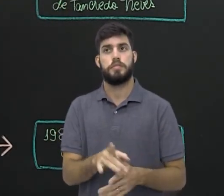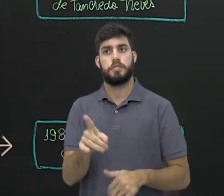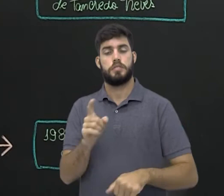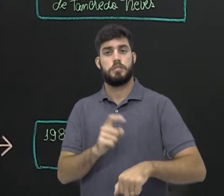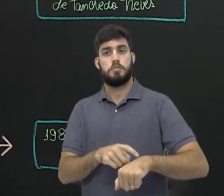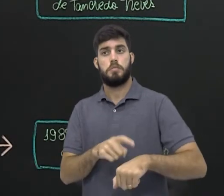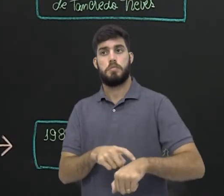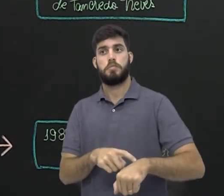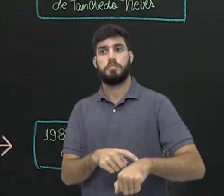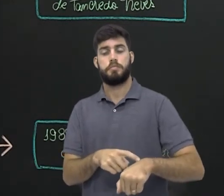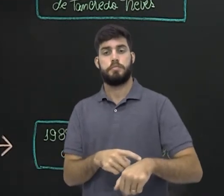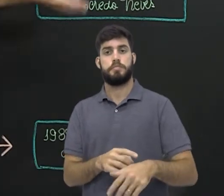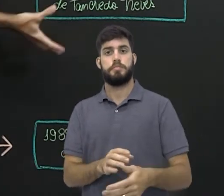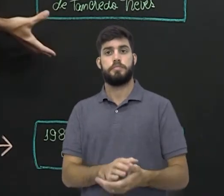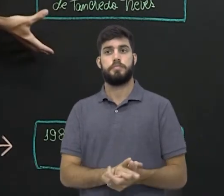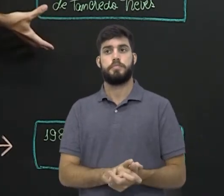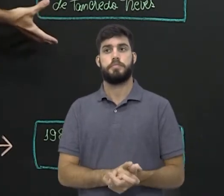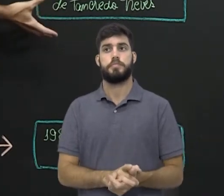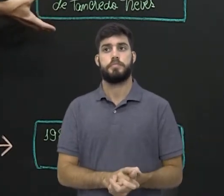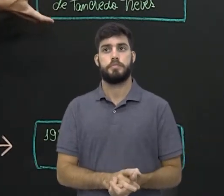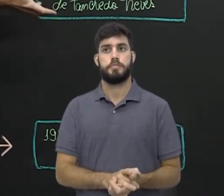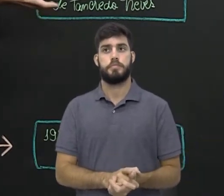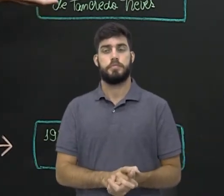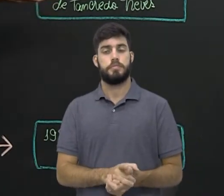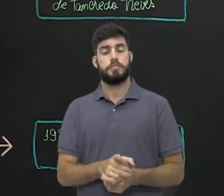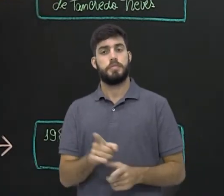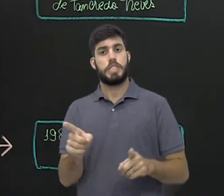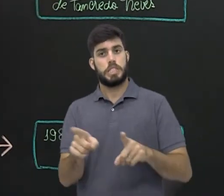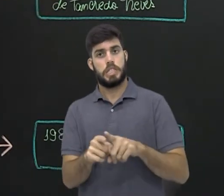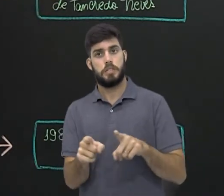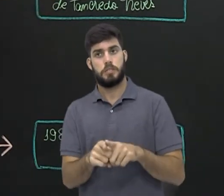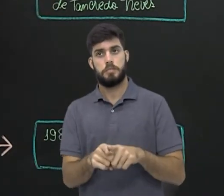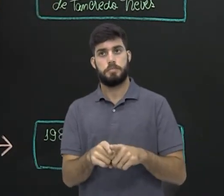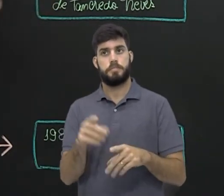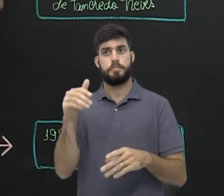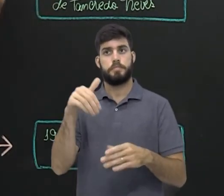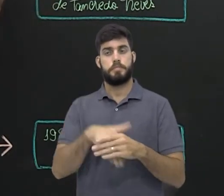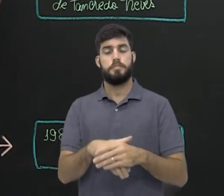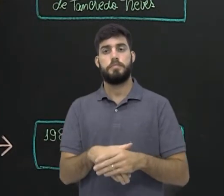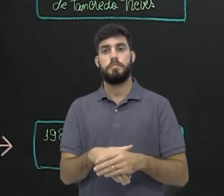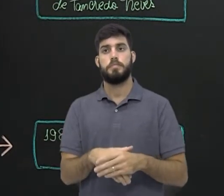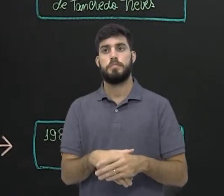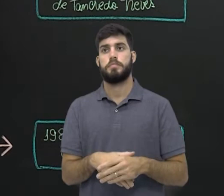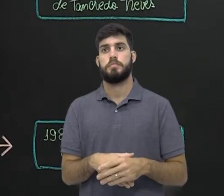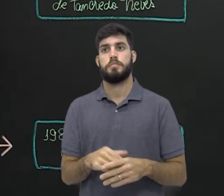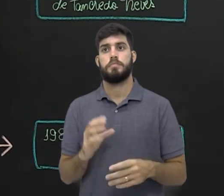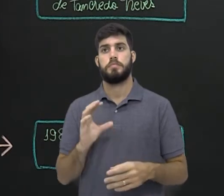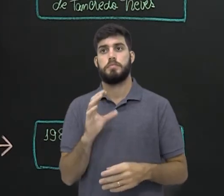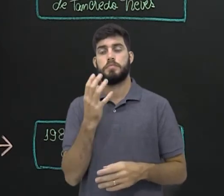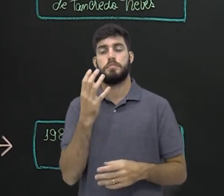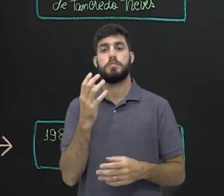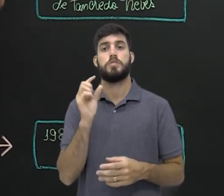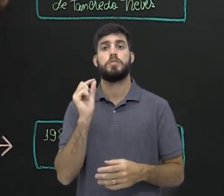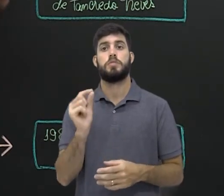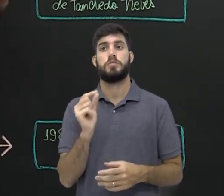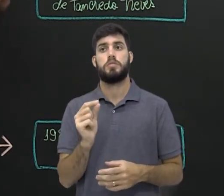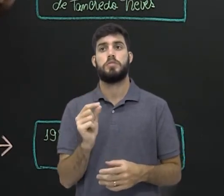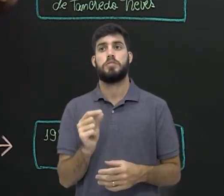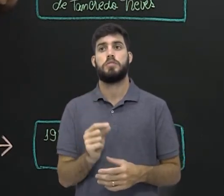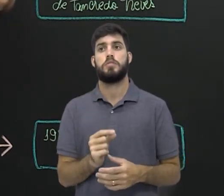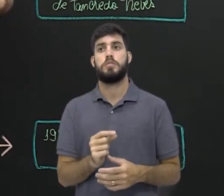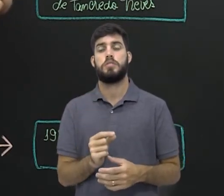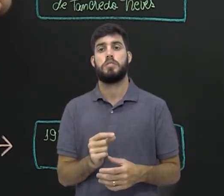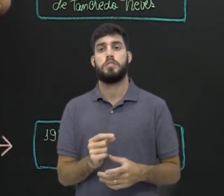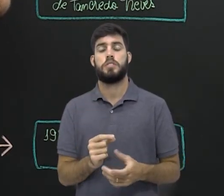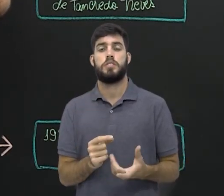quando acontece a campanha das diretas e a campanha pela eleição do Tancredo, é que acontece aquilo que eu falei para vocês, que